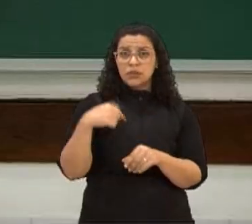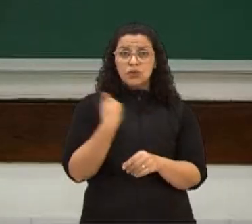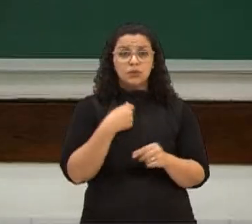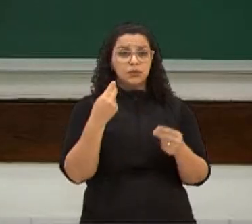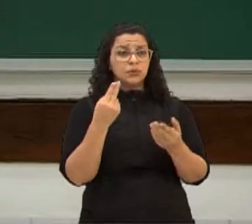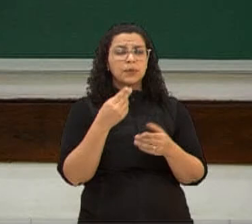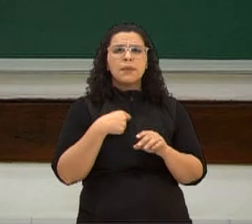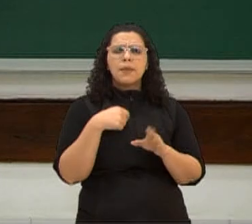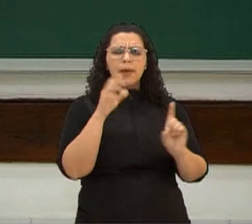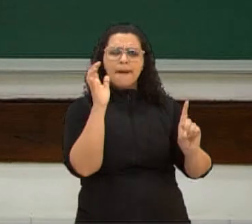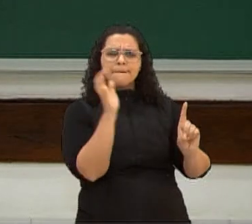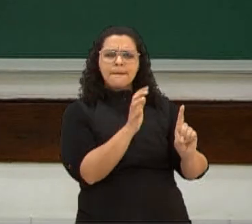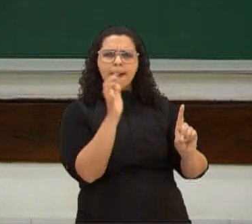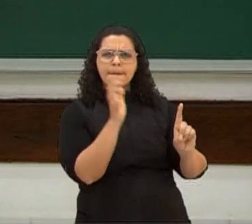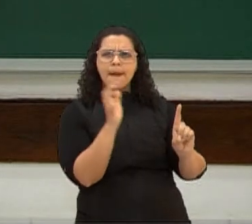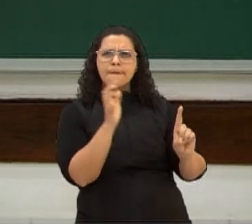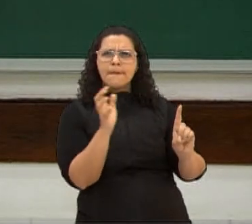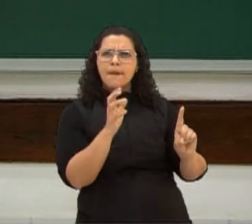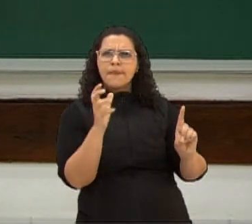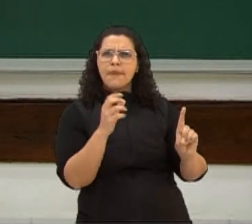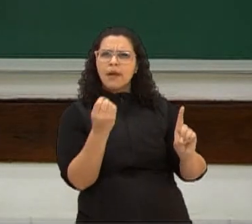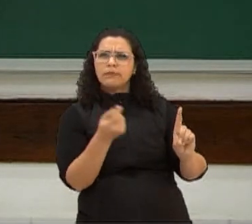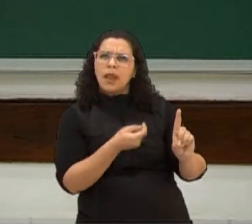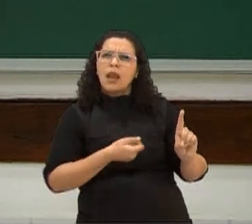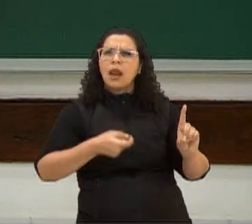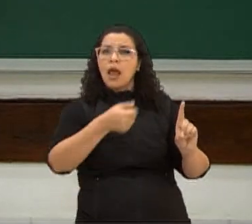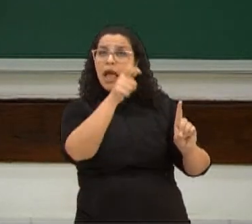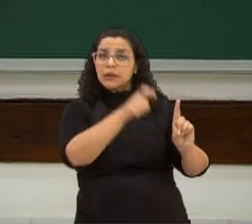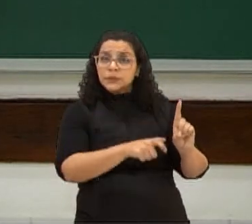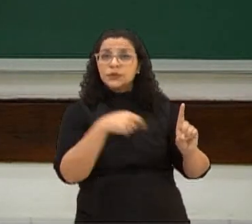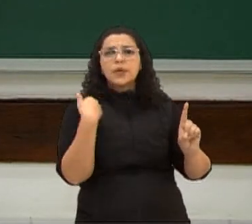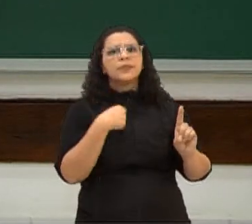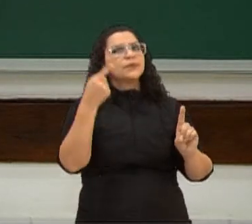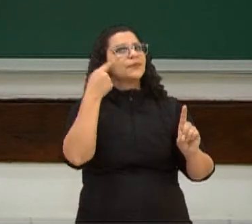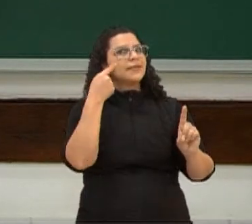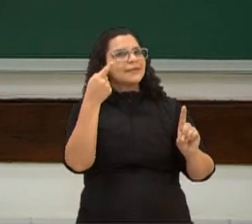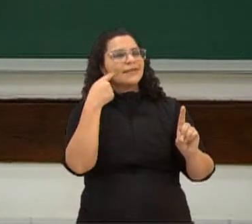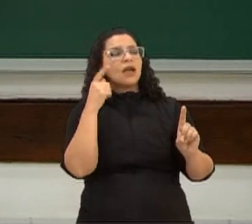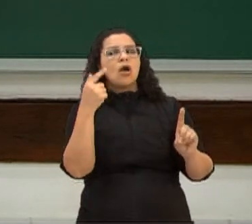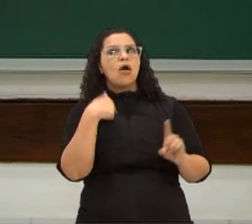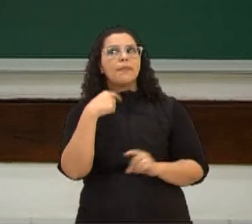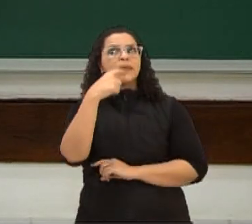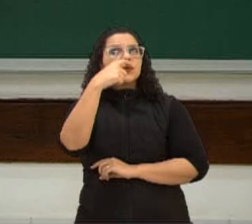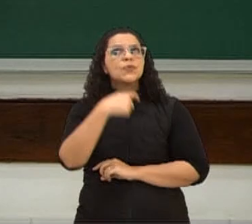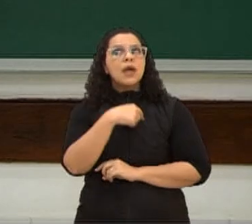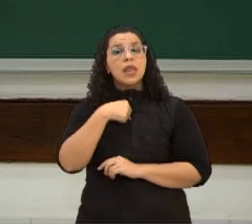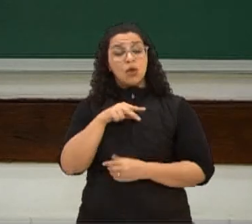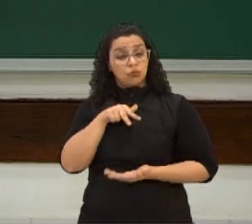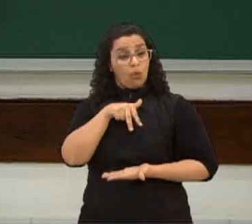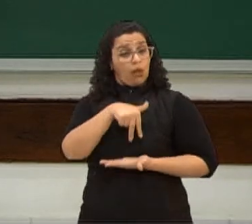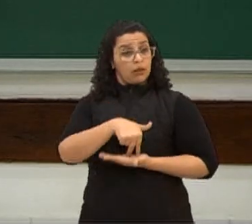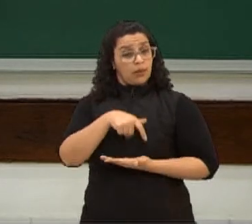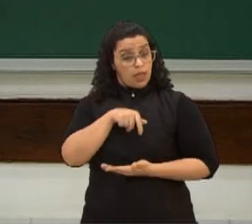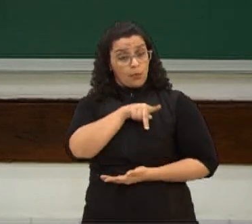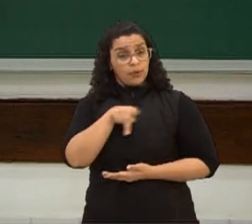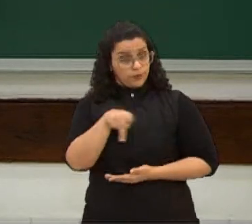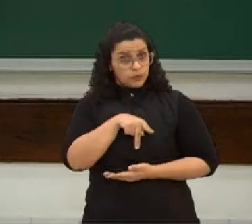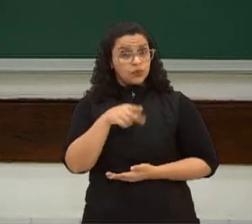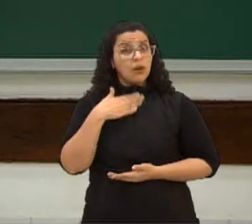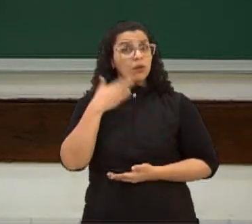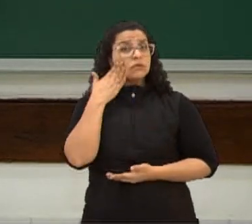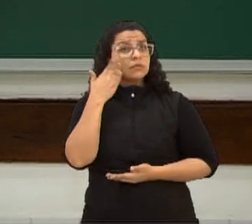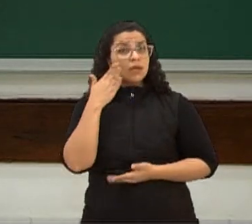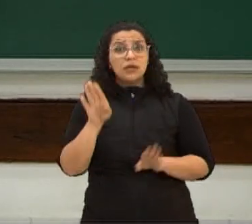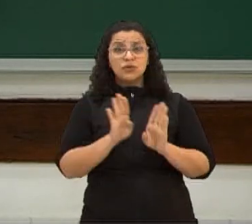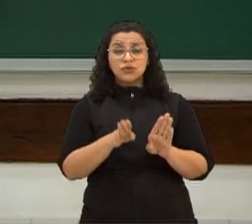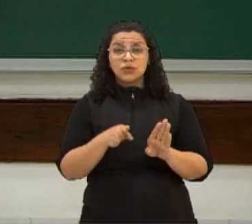para convencer o leitor, eu posso pensar, olha, o meu lugar de fala é como professor, então se